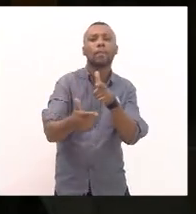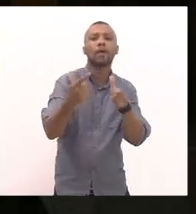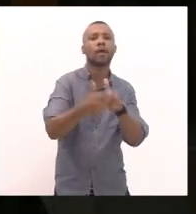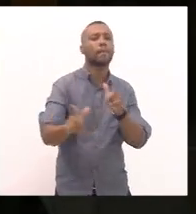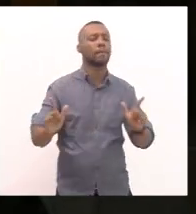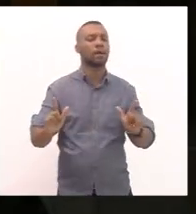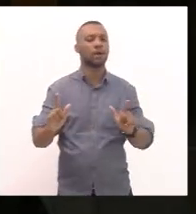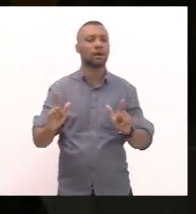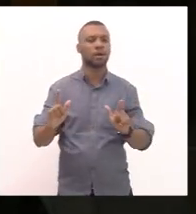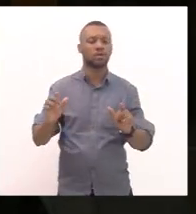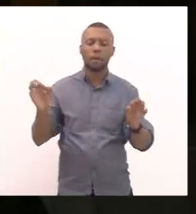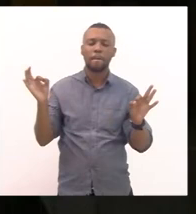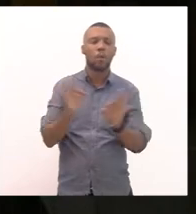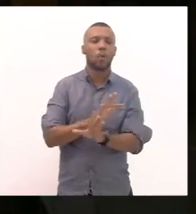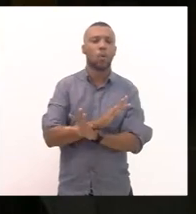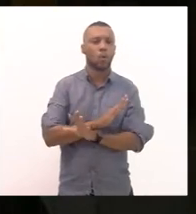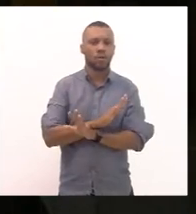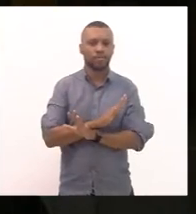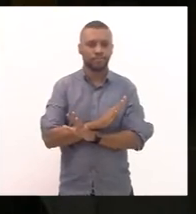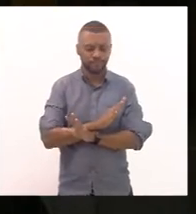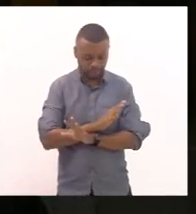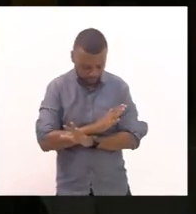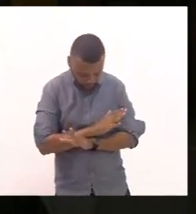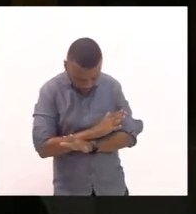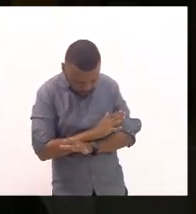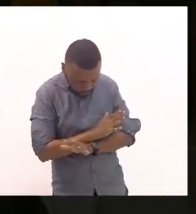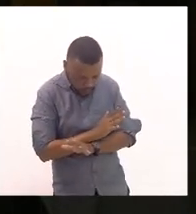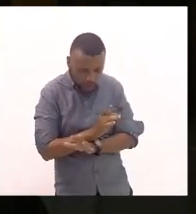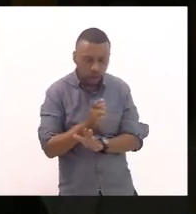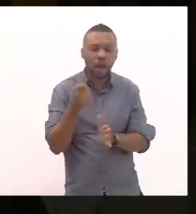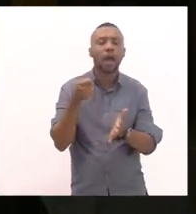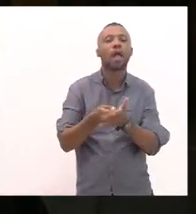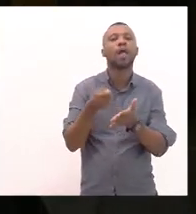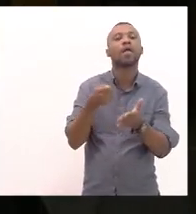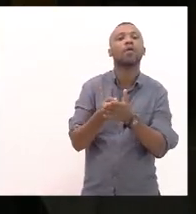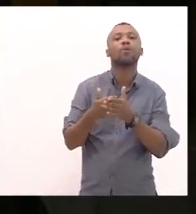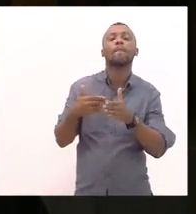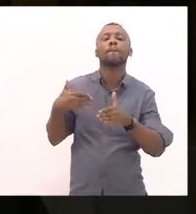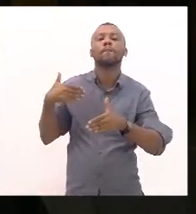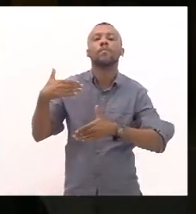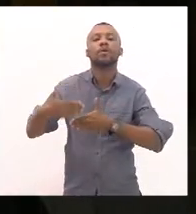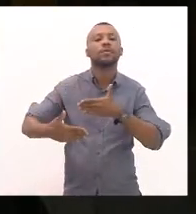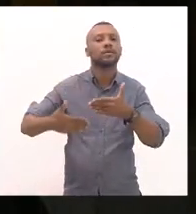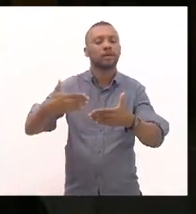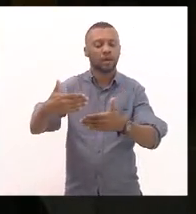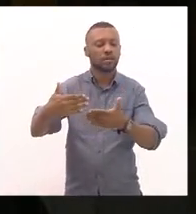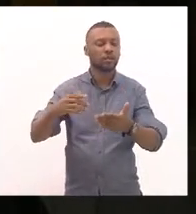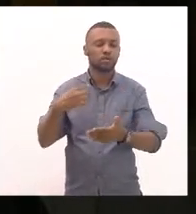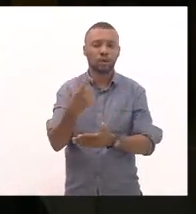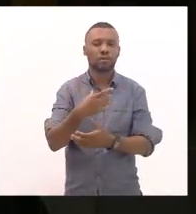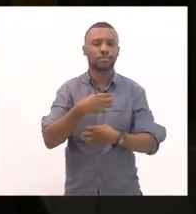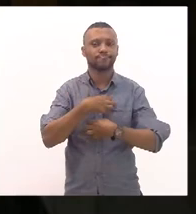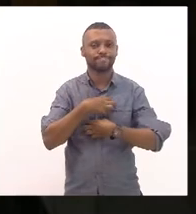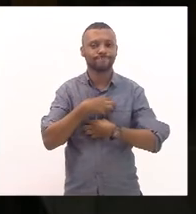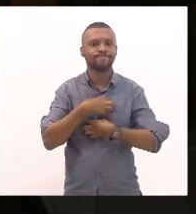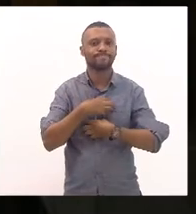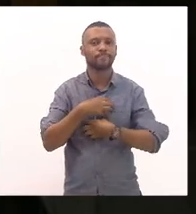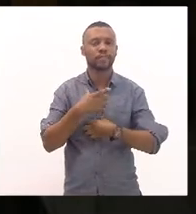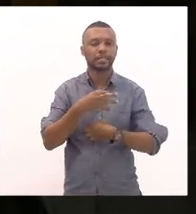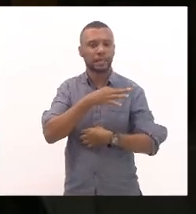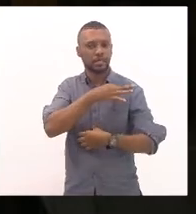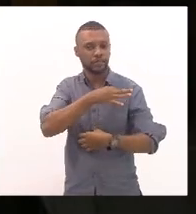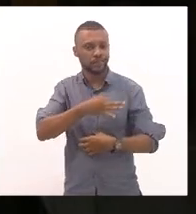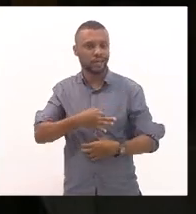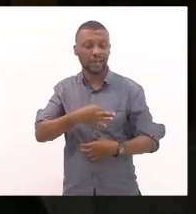de uma vez e isso exige um processo e nós estamos nesse processo de dar